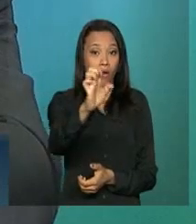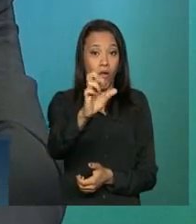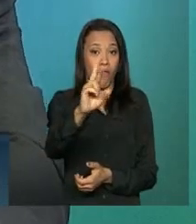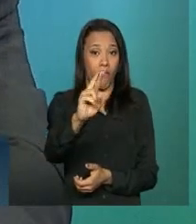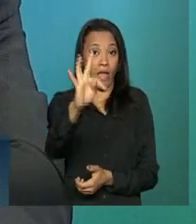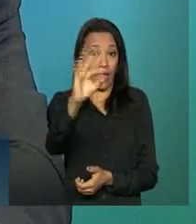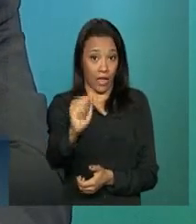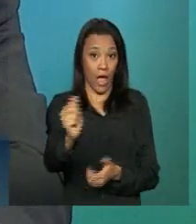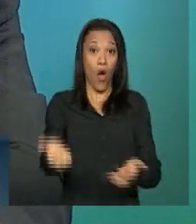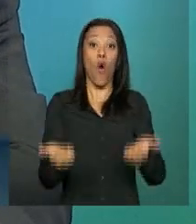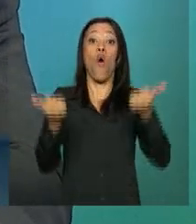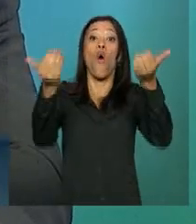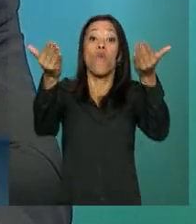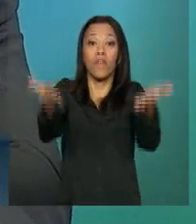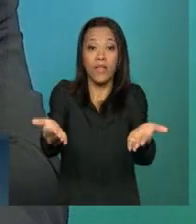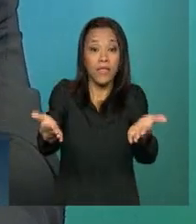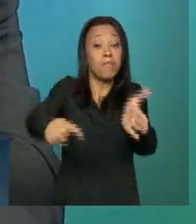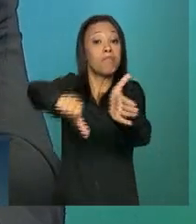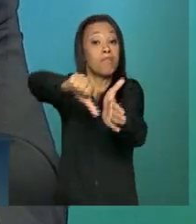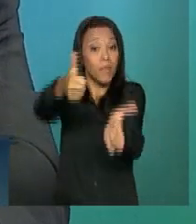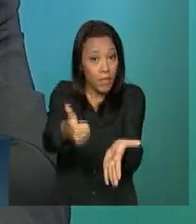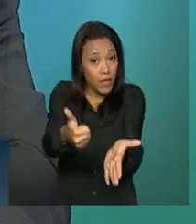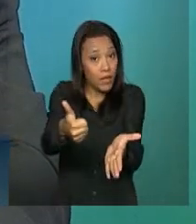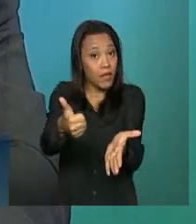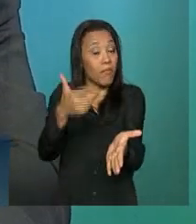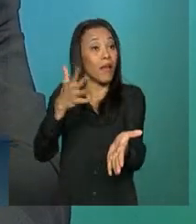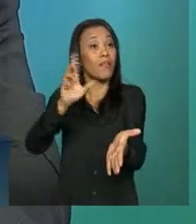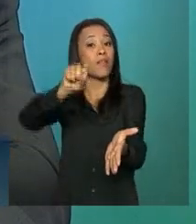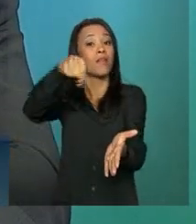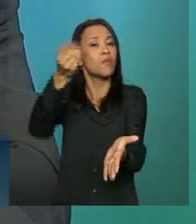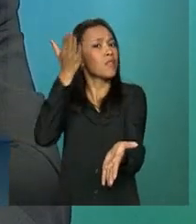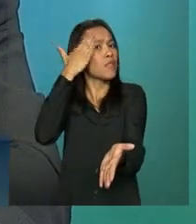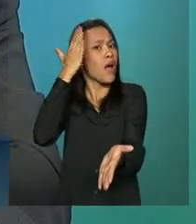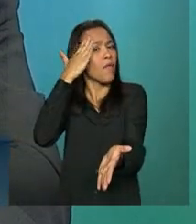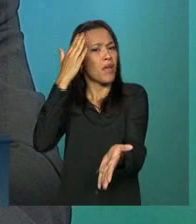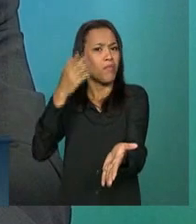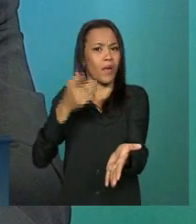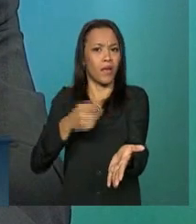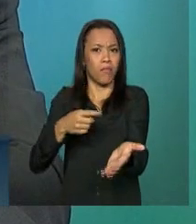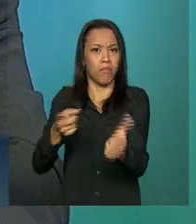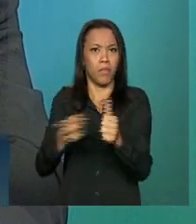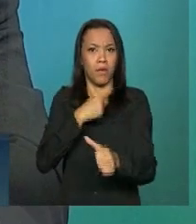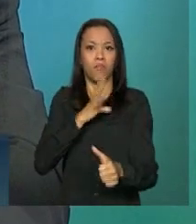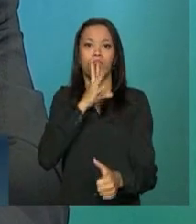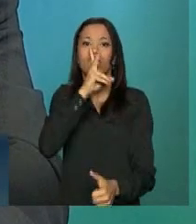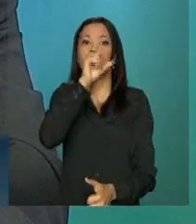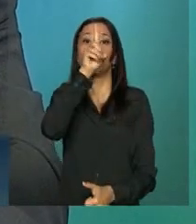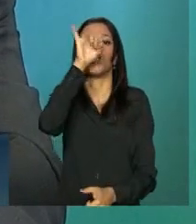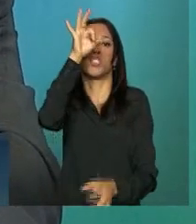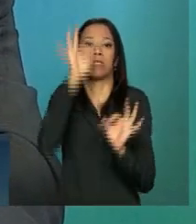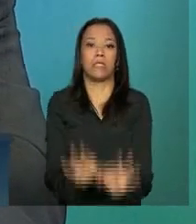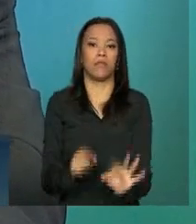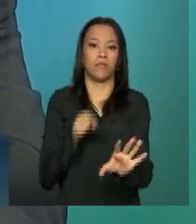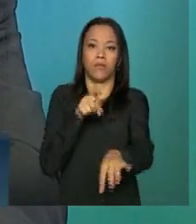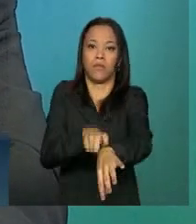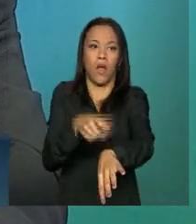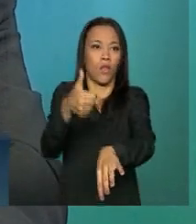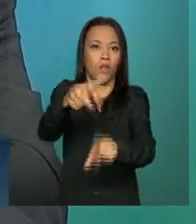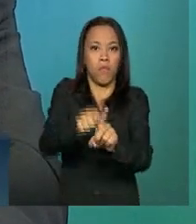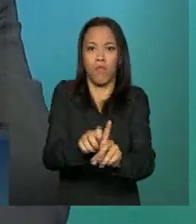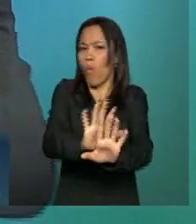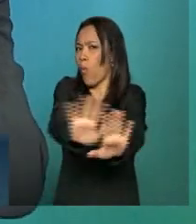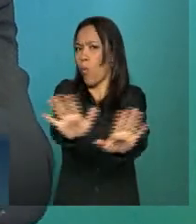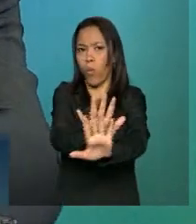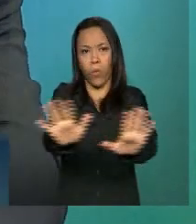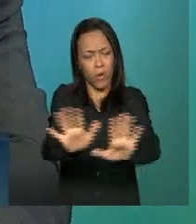não é... A gente não tem como definir ex ante exatamente o que vai acontecer passo a passo.